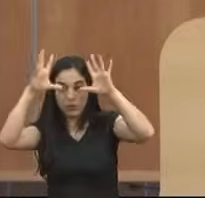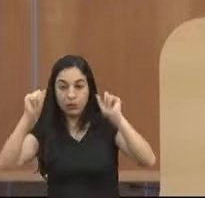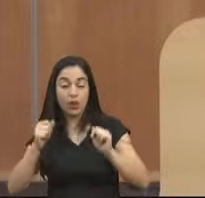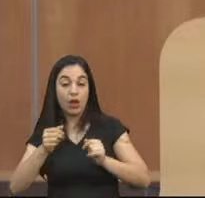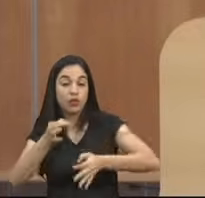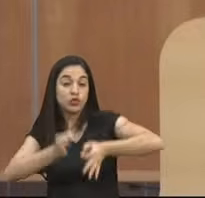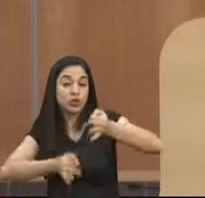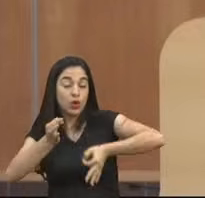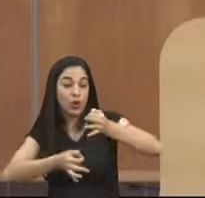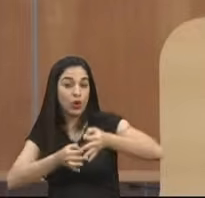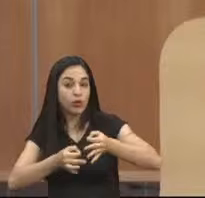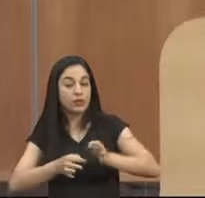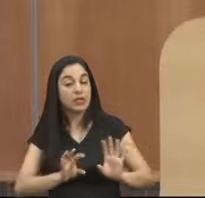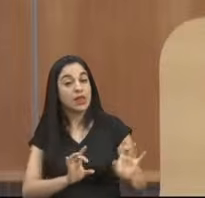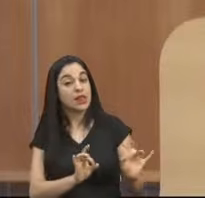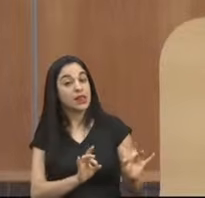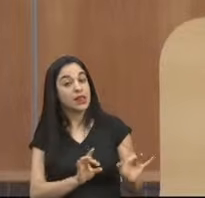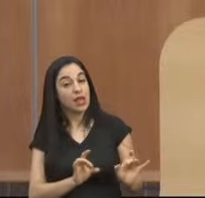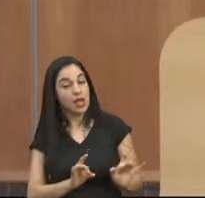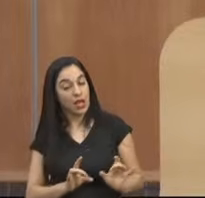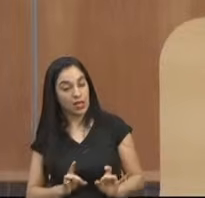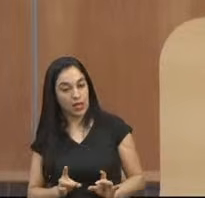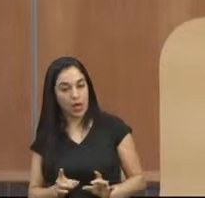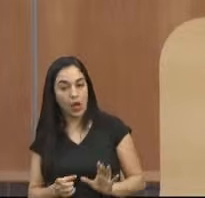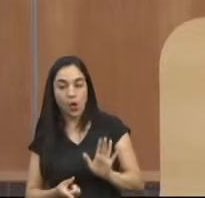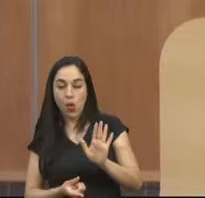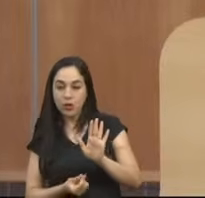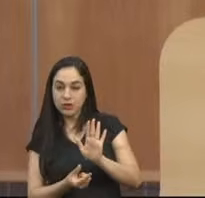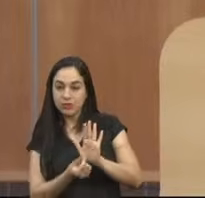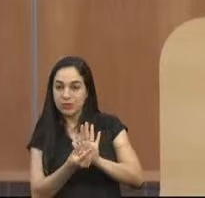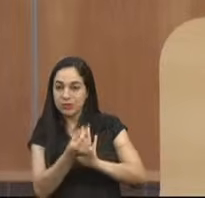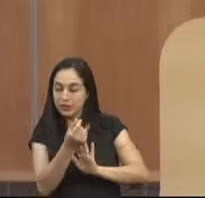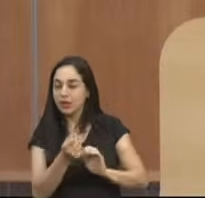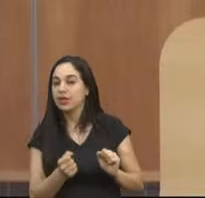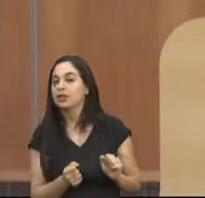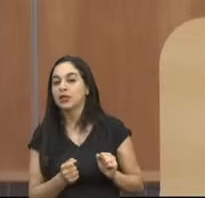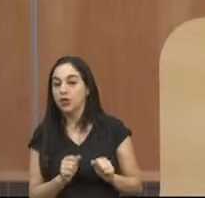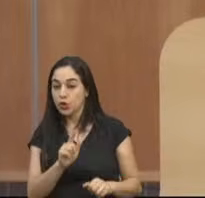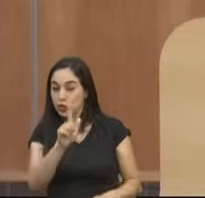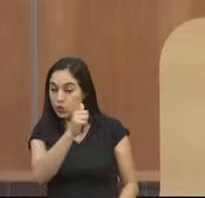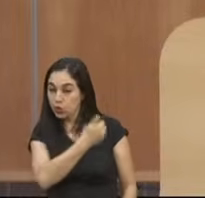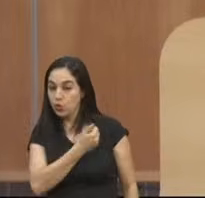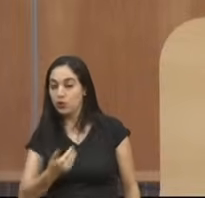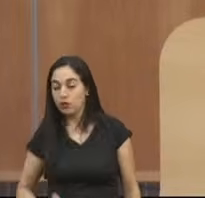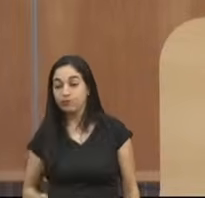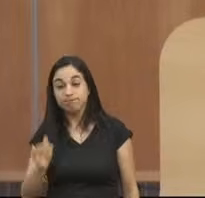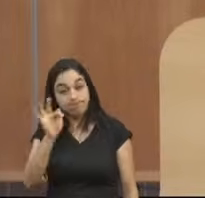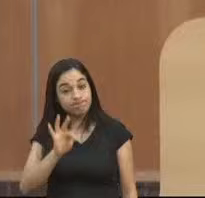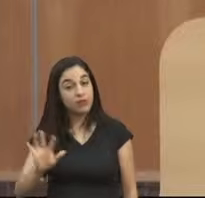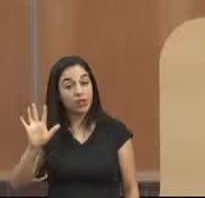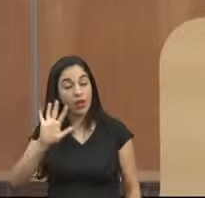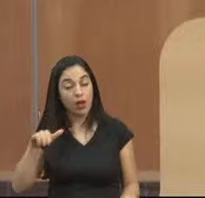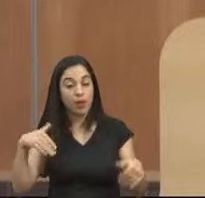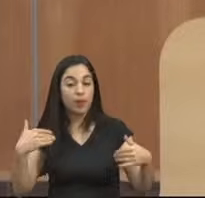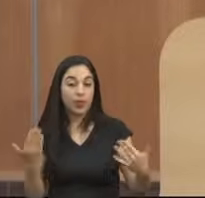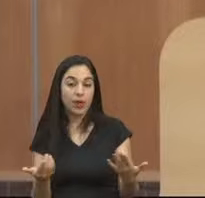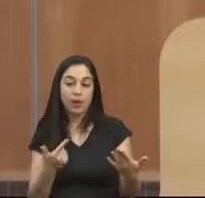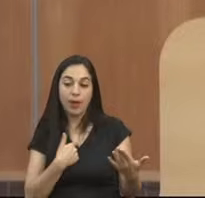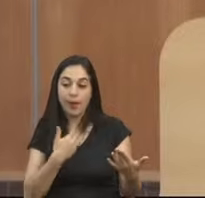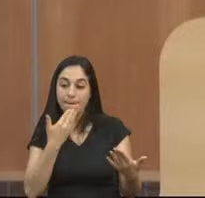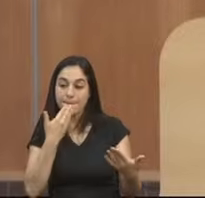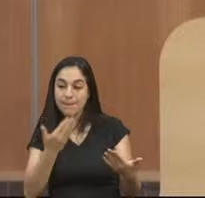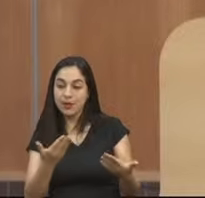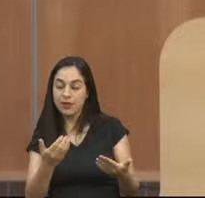técnica orçamentária, está previsto numa portaria interministerial do governo federal. Então, eu vou pedir a